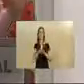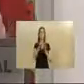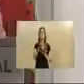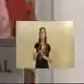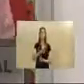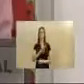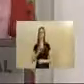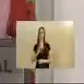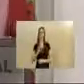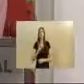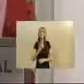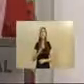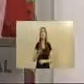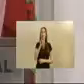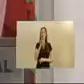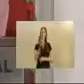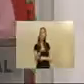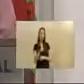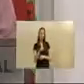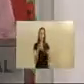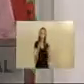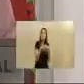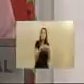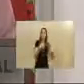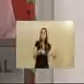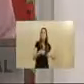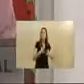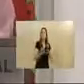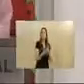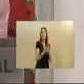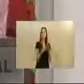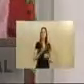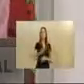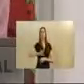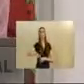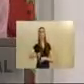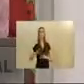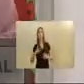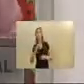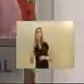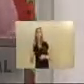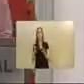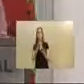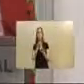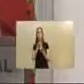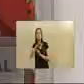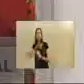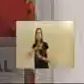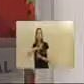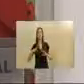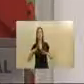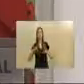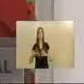só aquela sociedade necessitada como nós acabamos de ver mas principalmente aquela sociedade que faz